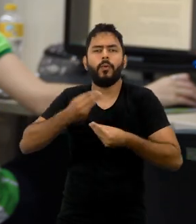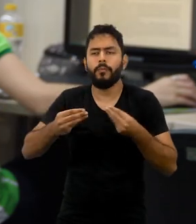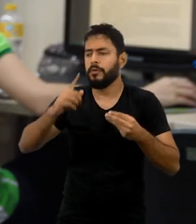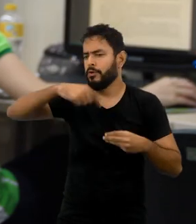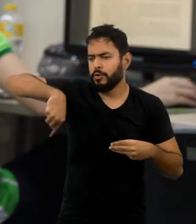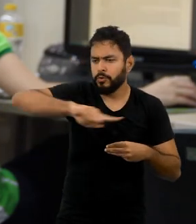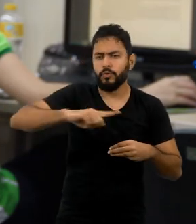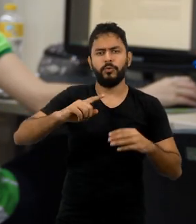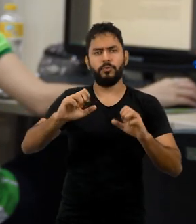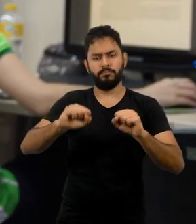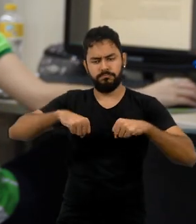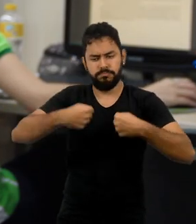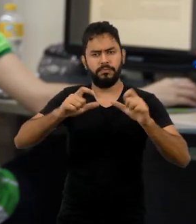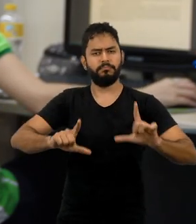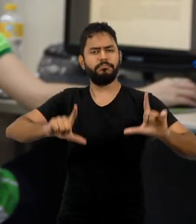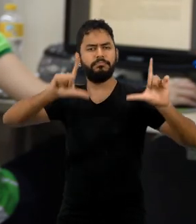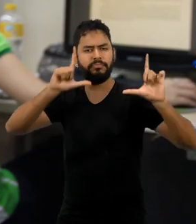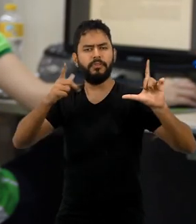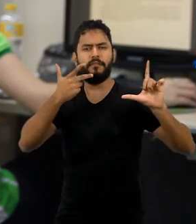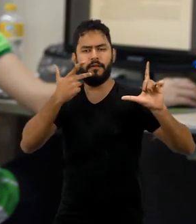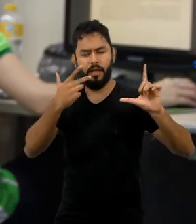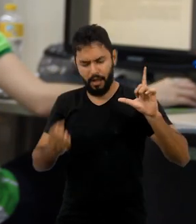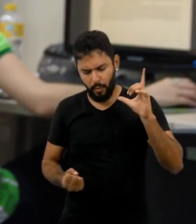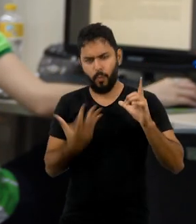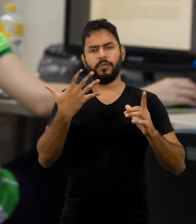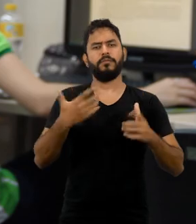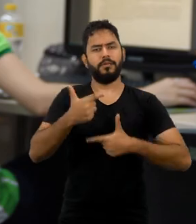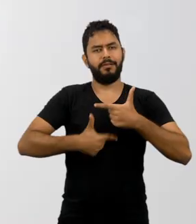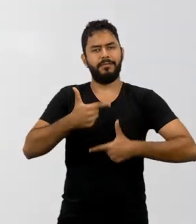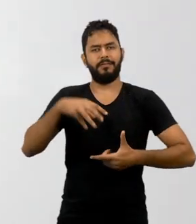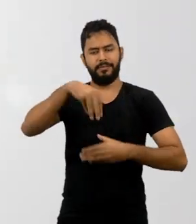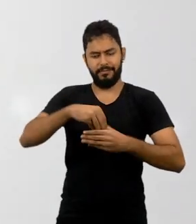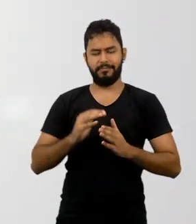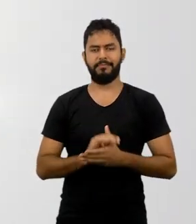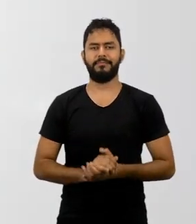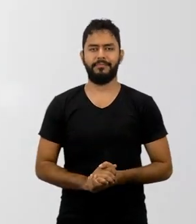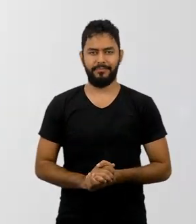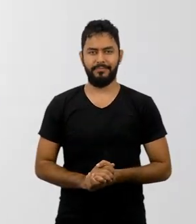todo mundo vista a camisa e que faça acontecer.